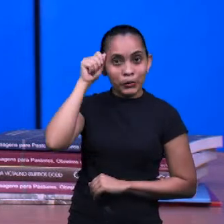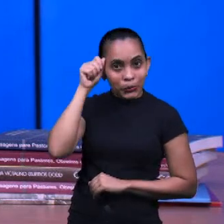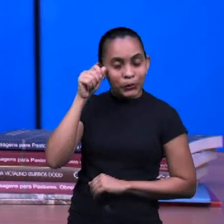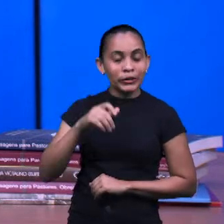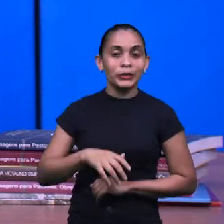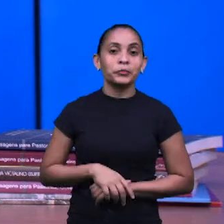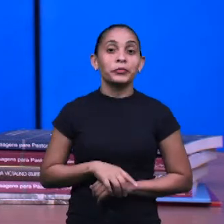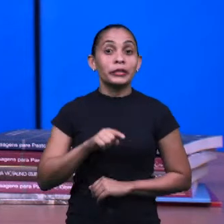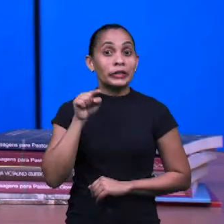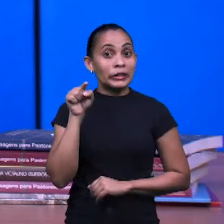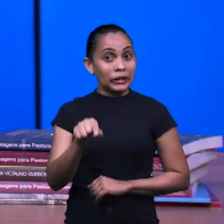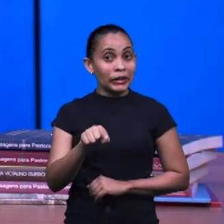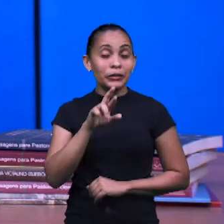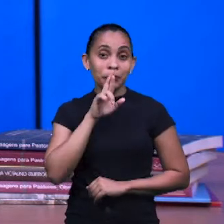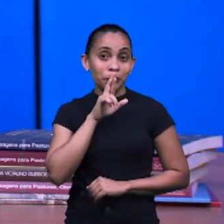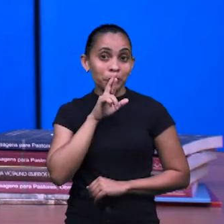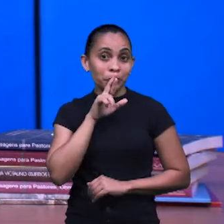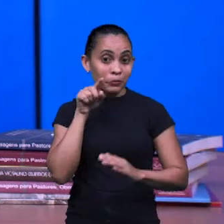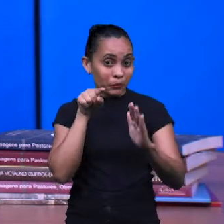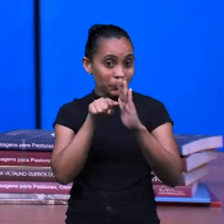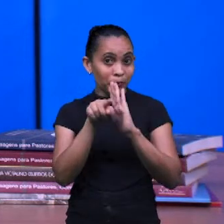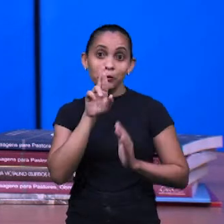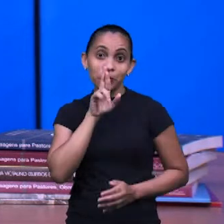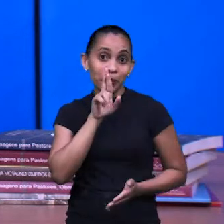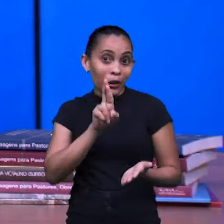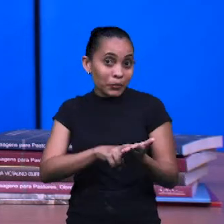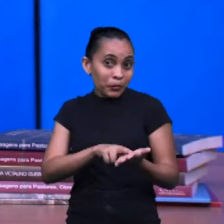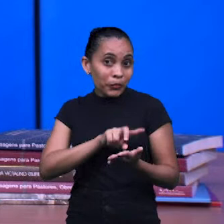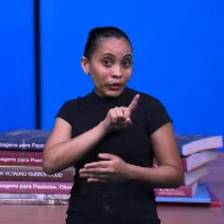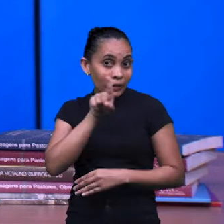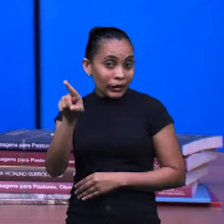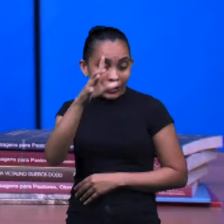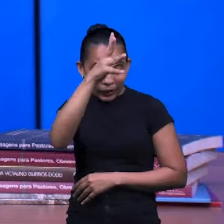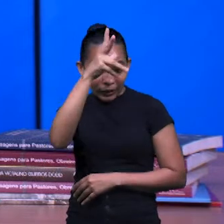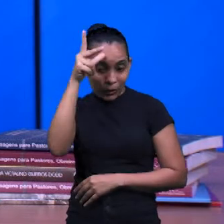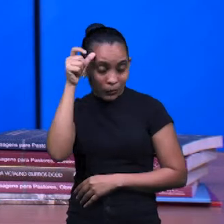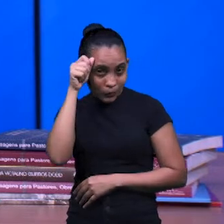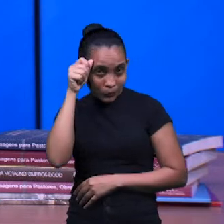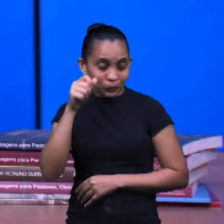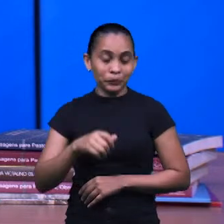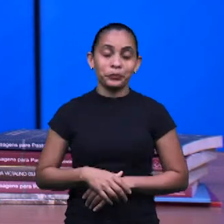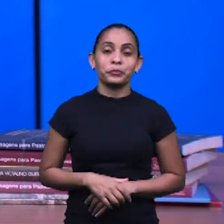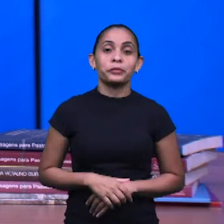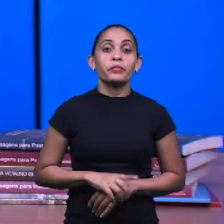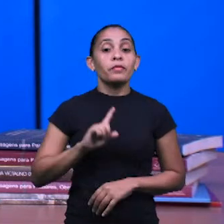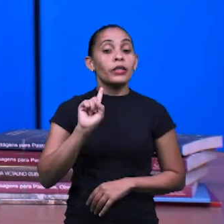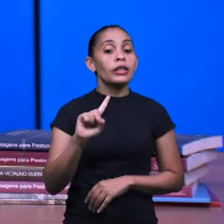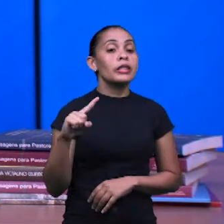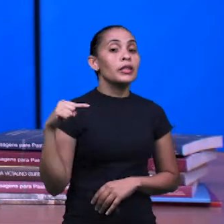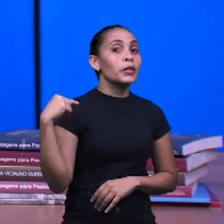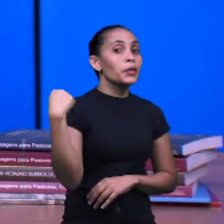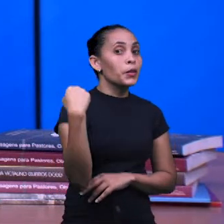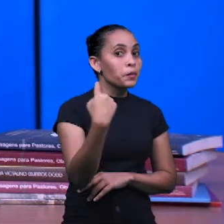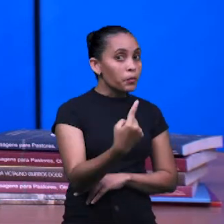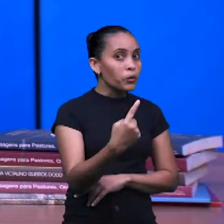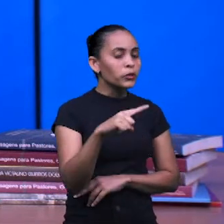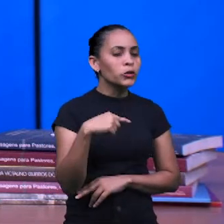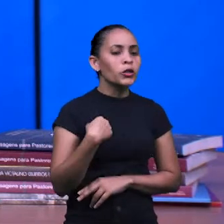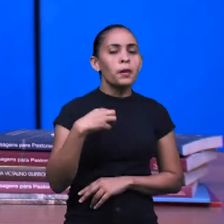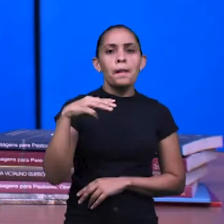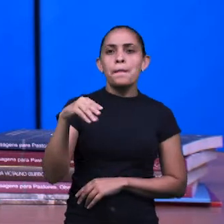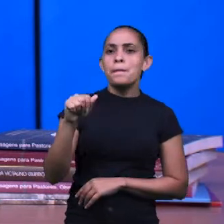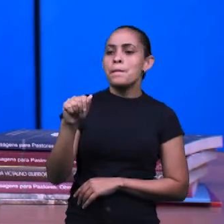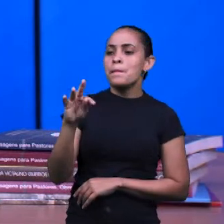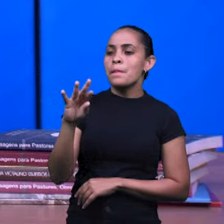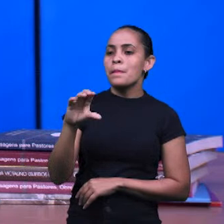Giovana. E a Giovana é da classe de intermediário da nossa igreja ali em Manaus. E logo depois vamos para o estado do Mato Grosso, onde lá